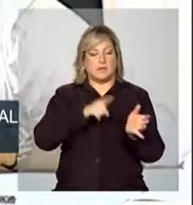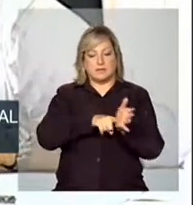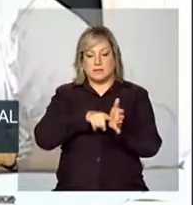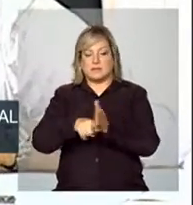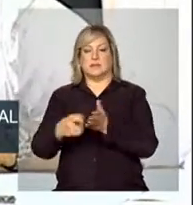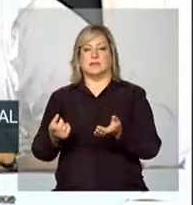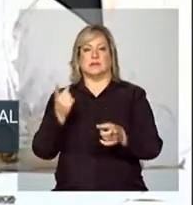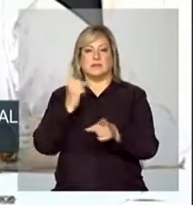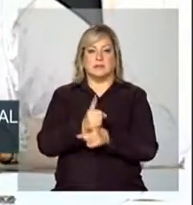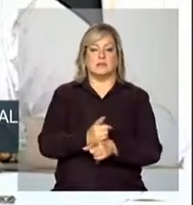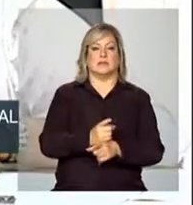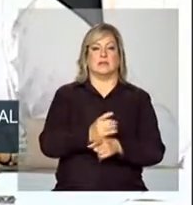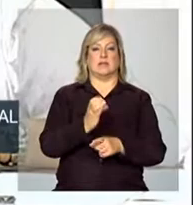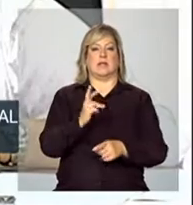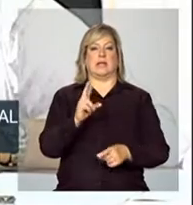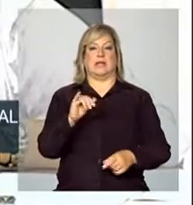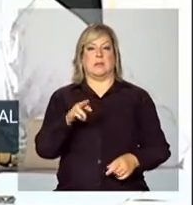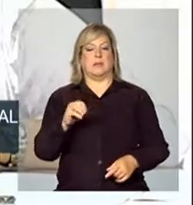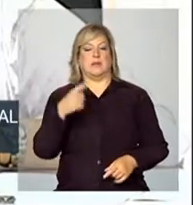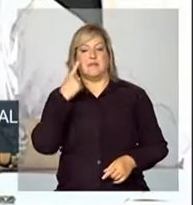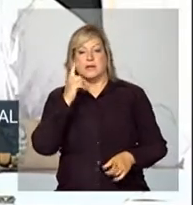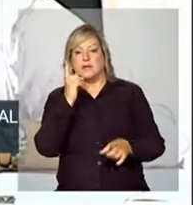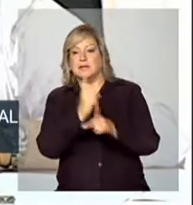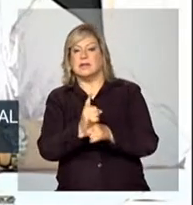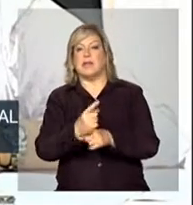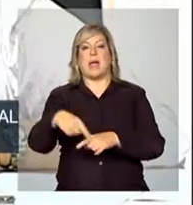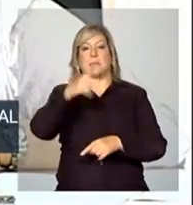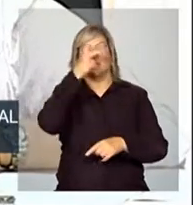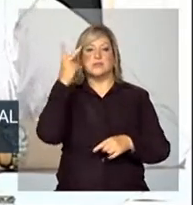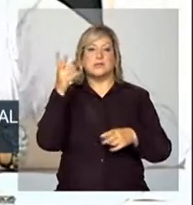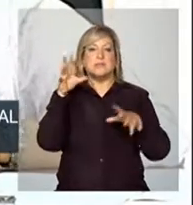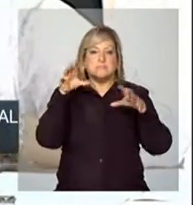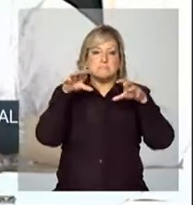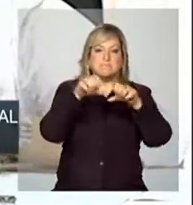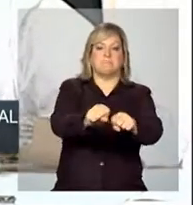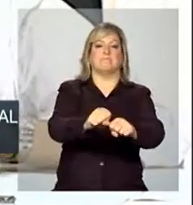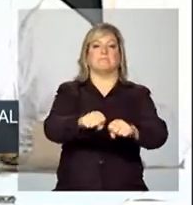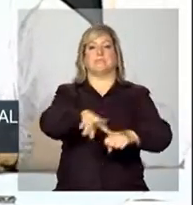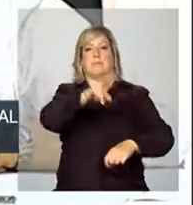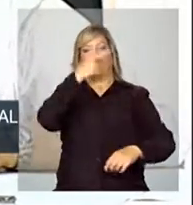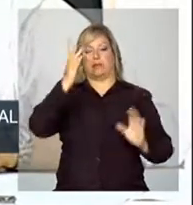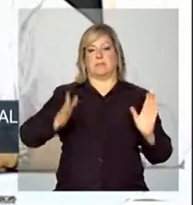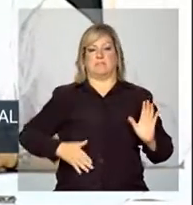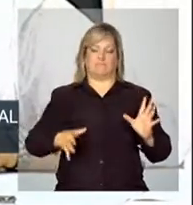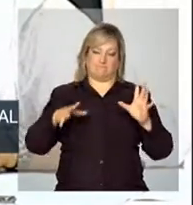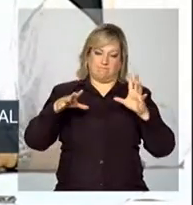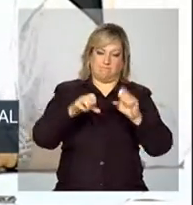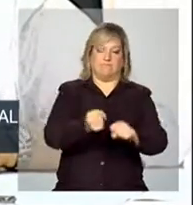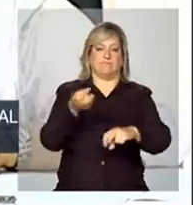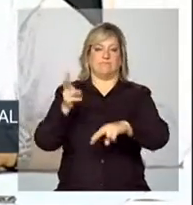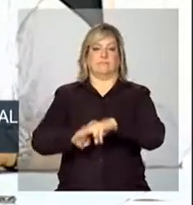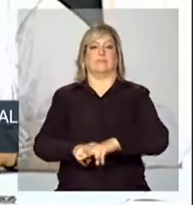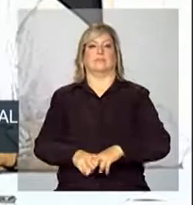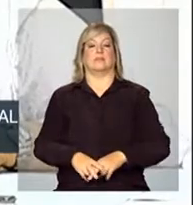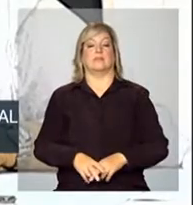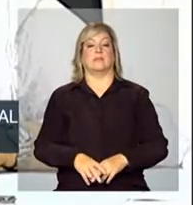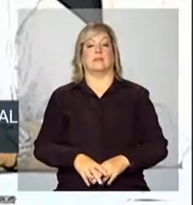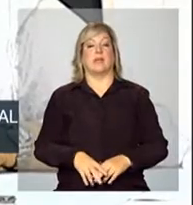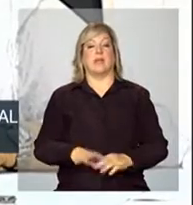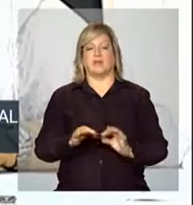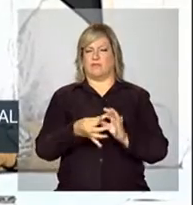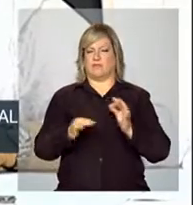destes crimes e no desbaratamento dessas quadrilhas então para não me alongar muito é só isso eu quero